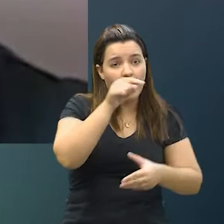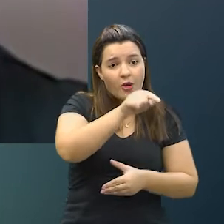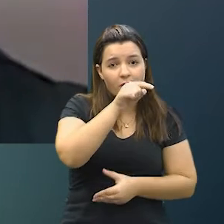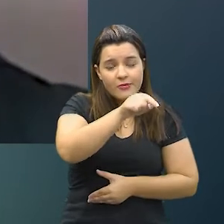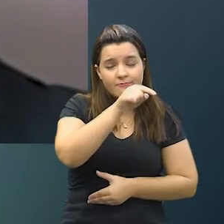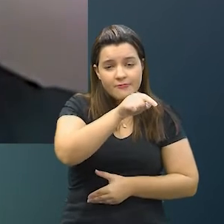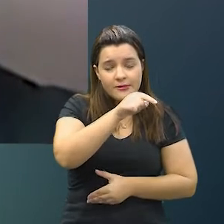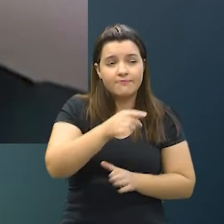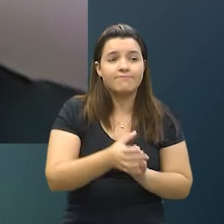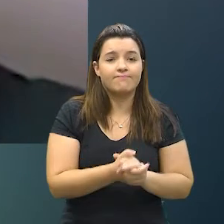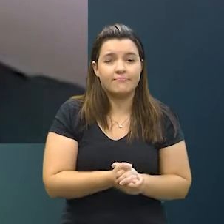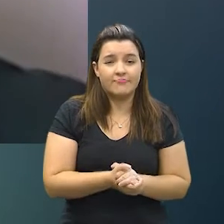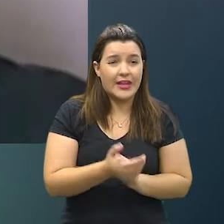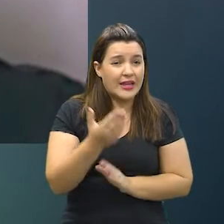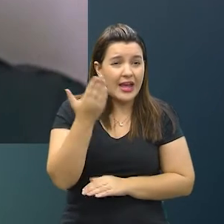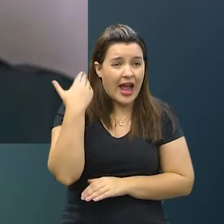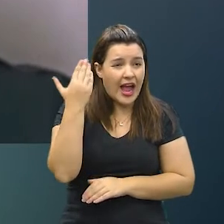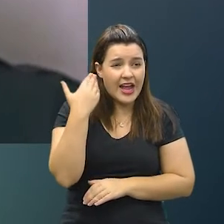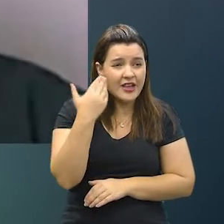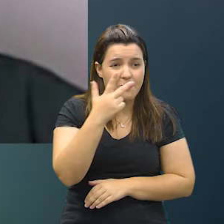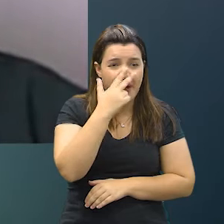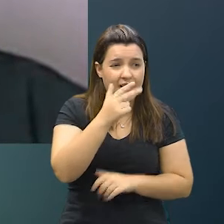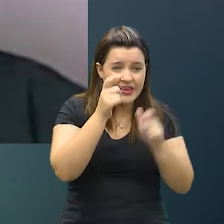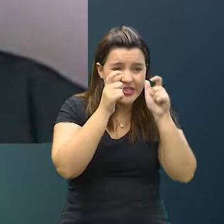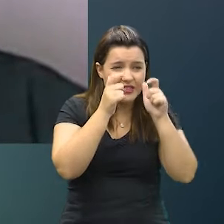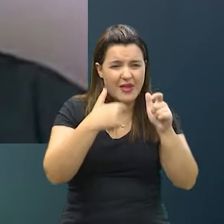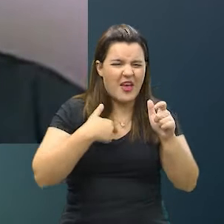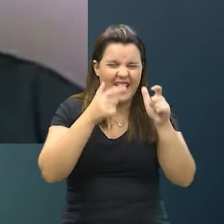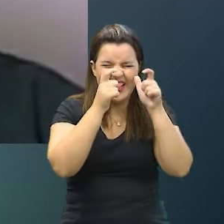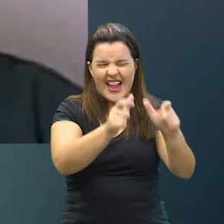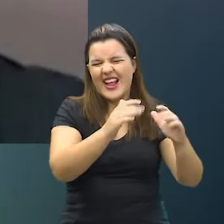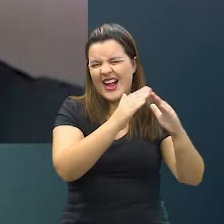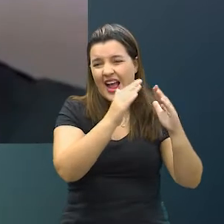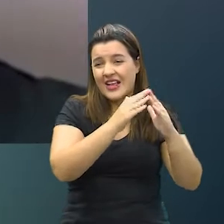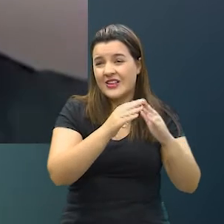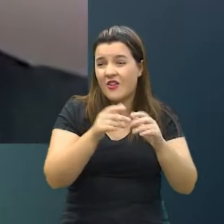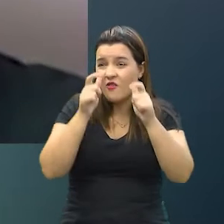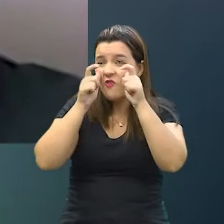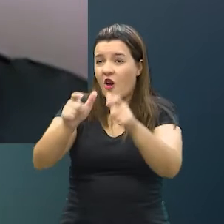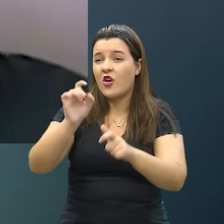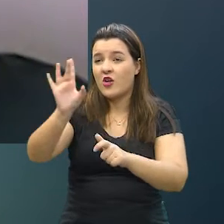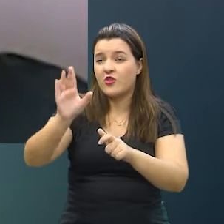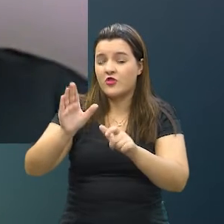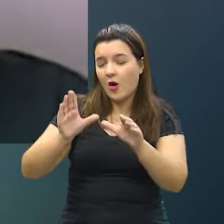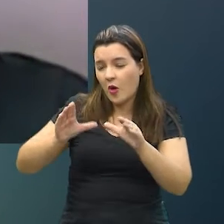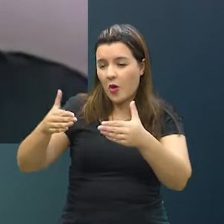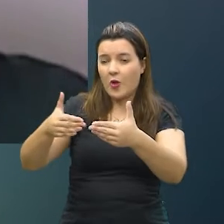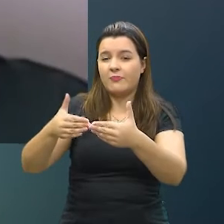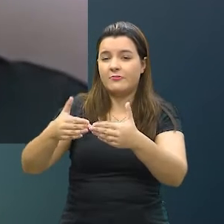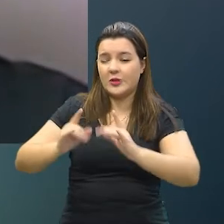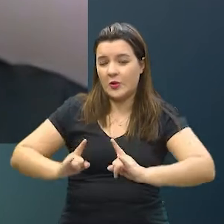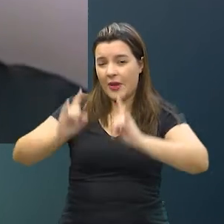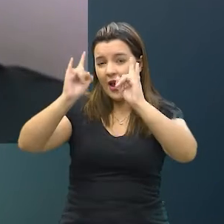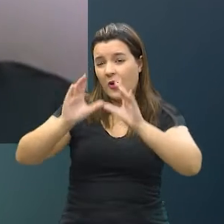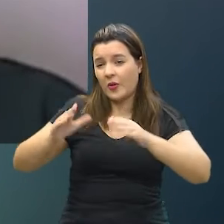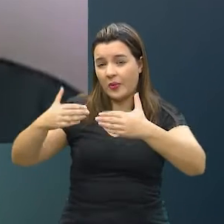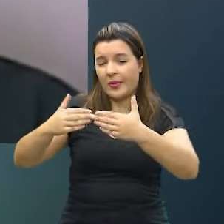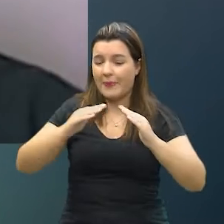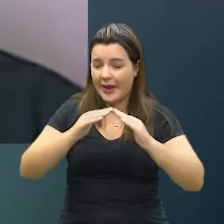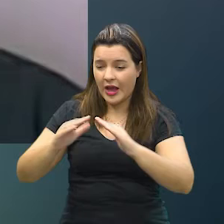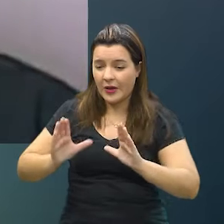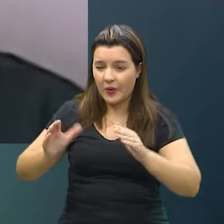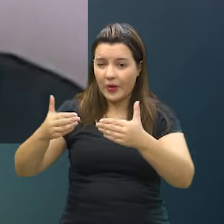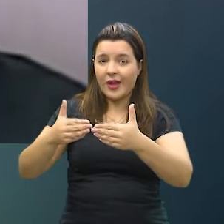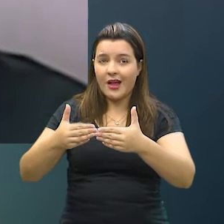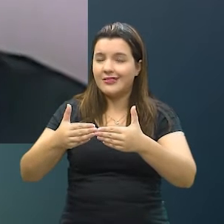para a gente, que era uma indicação que não tinha tanto interesse para a empresa, a gente começou a se interessar por ela, porque era a